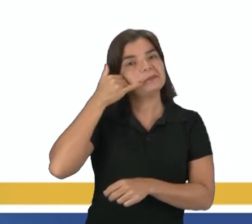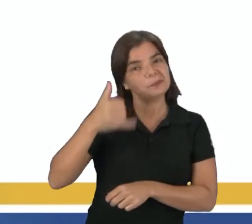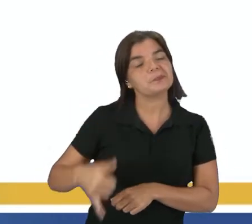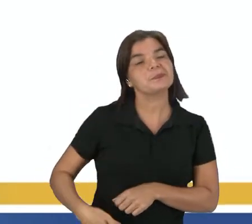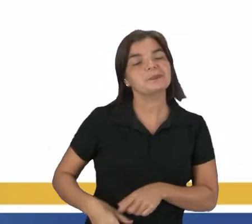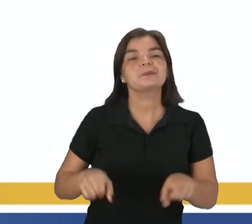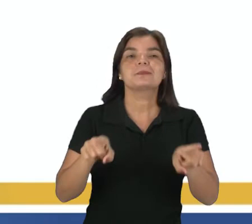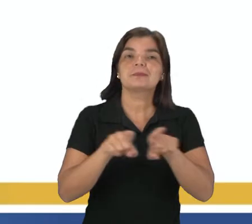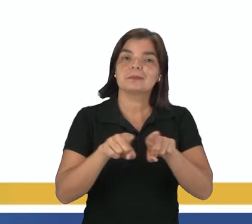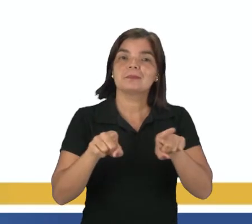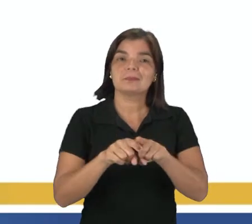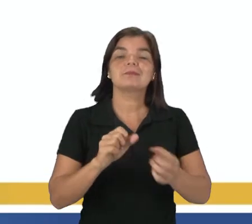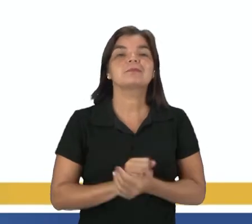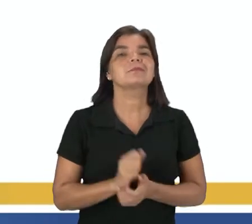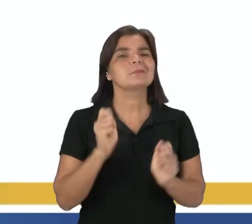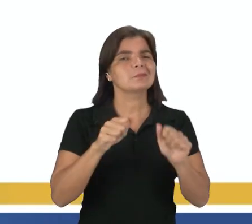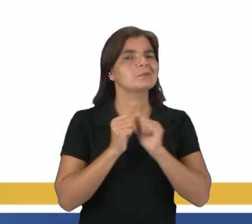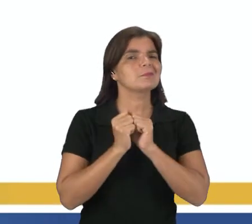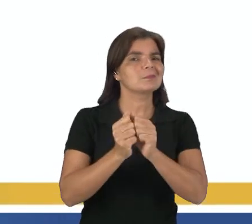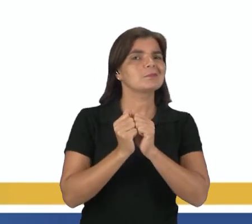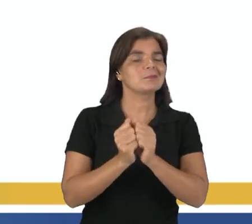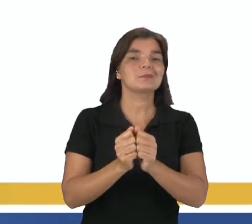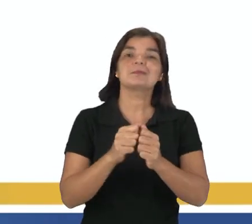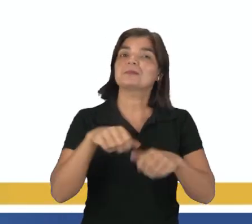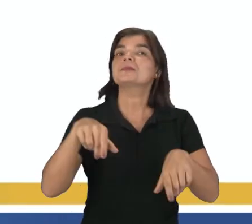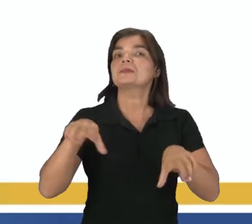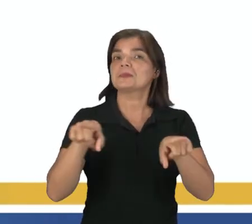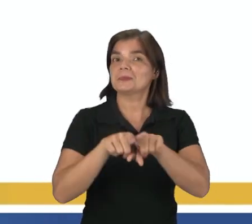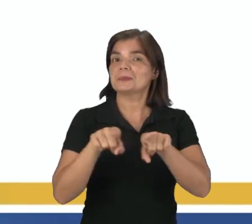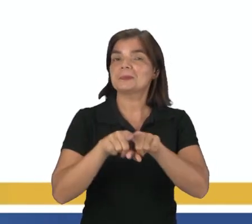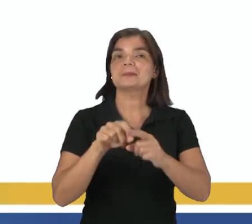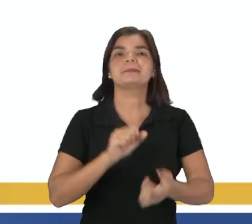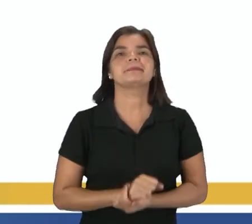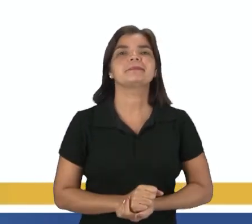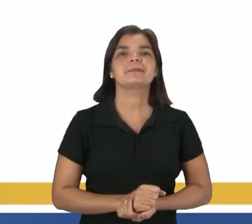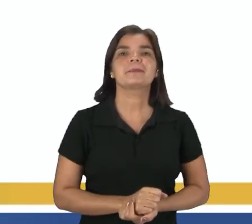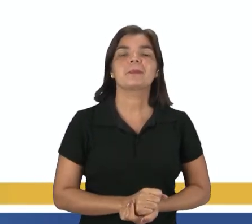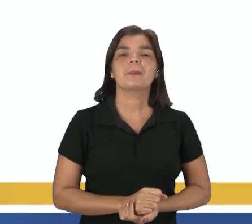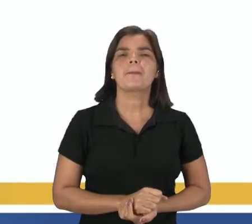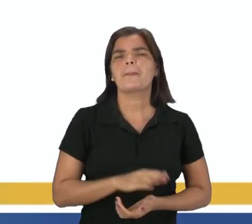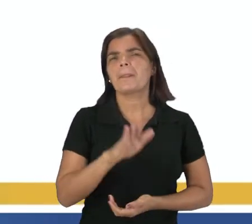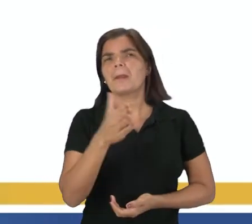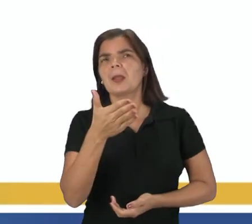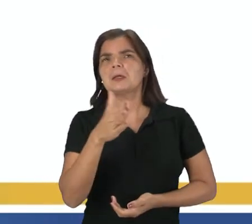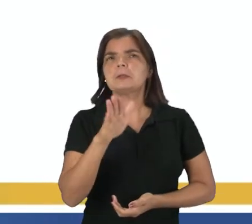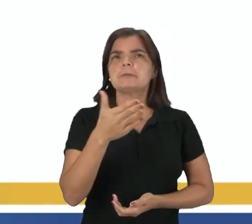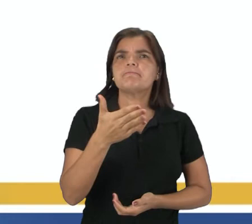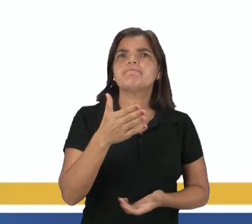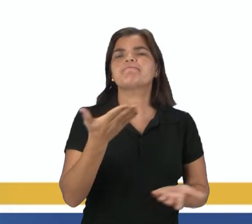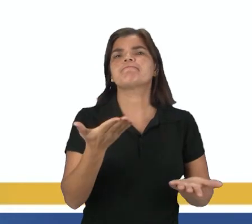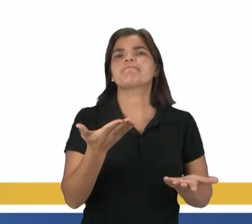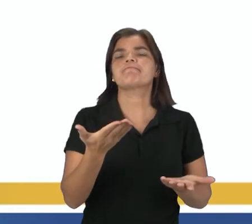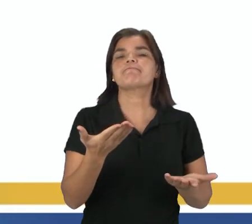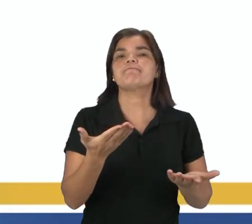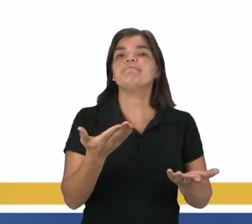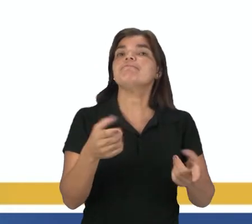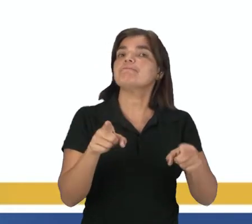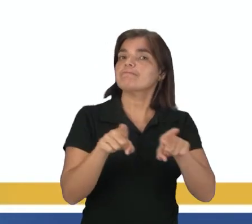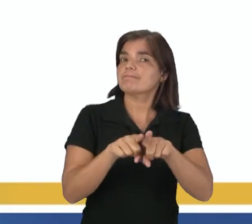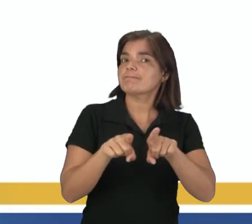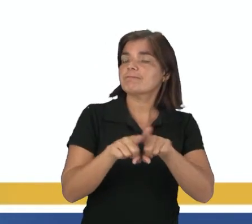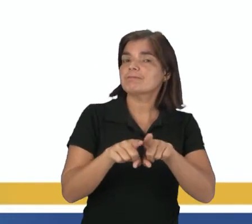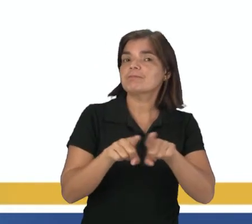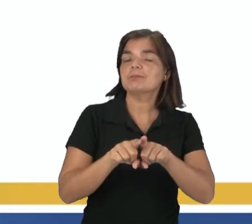uma câmera de bolso e pode andar com isso no nosso celular. E aí, lá atribui-se a isso